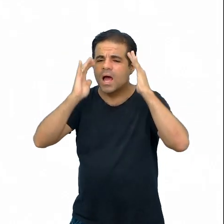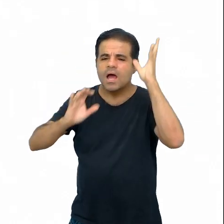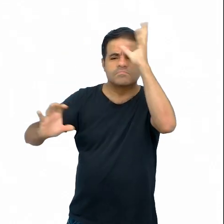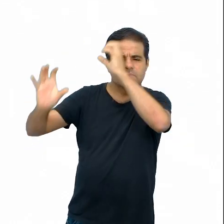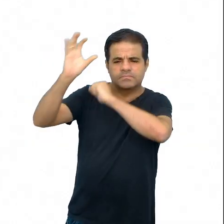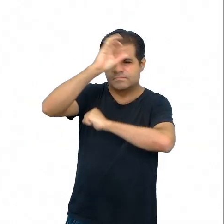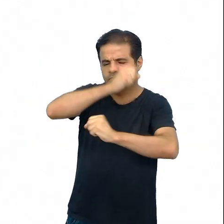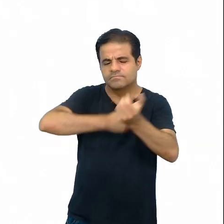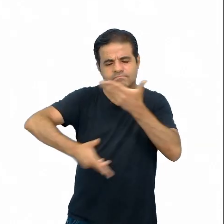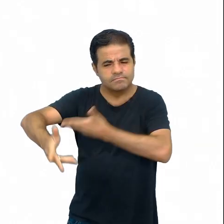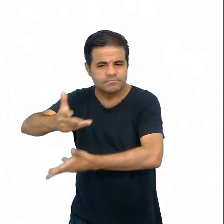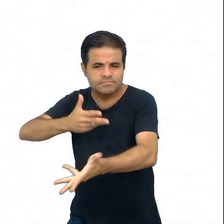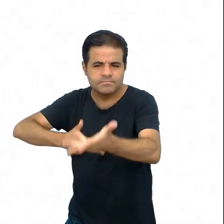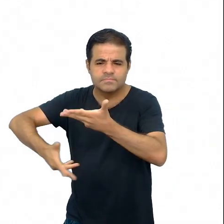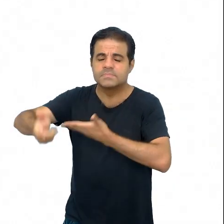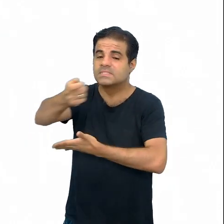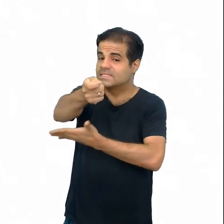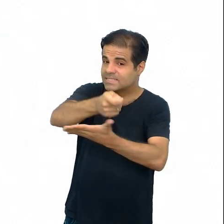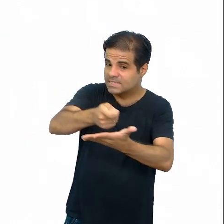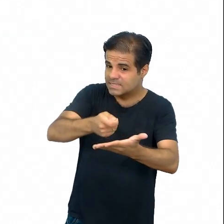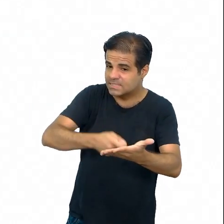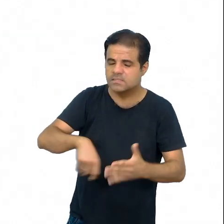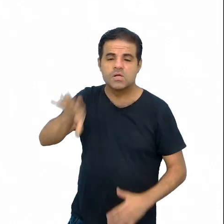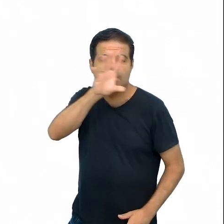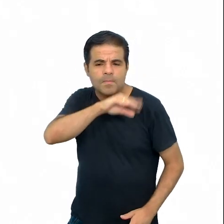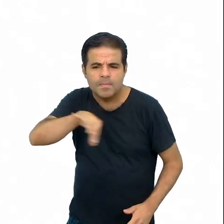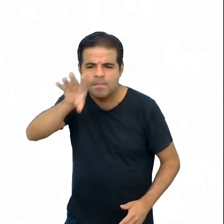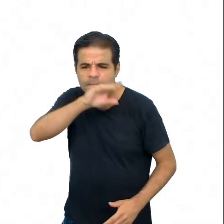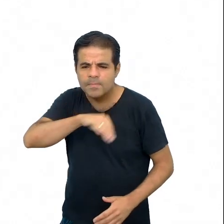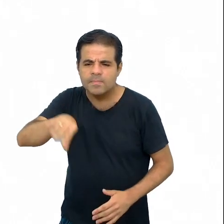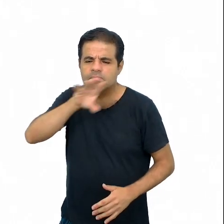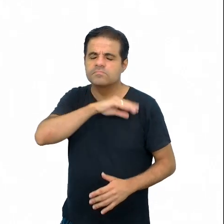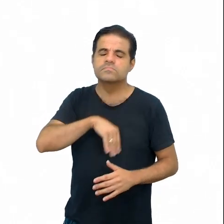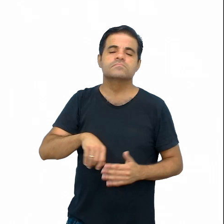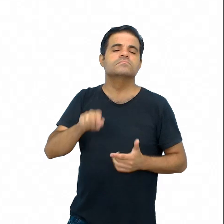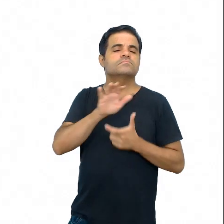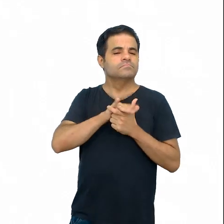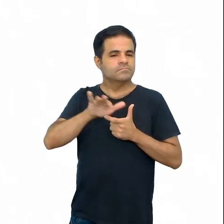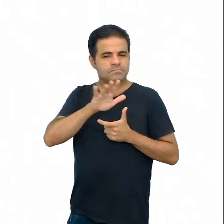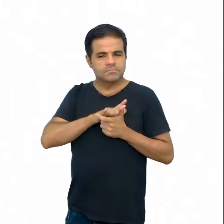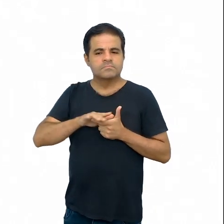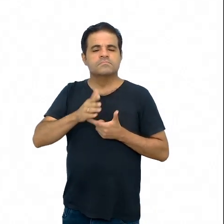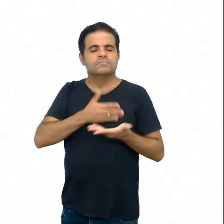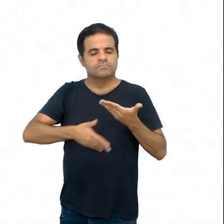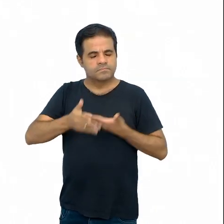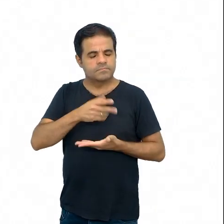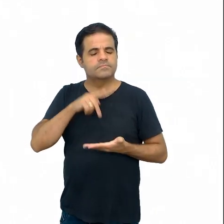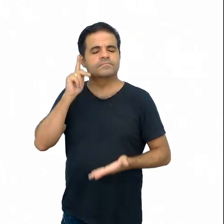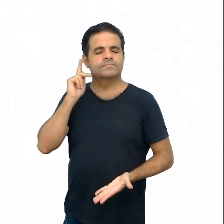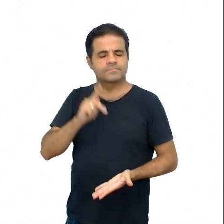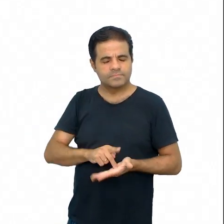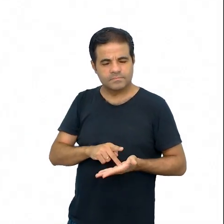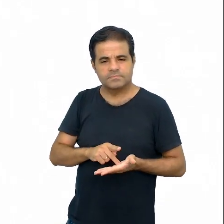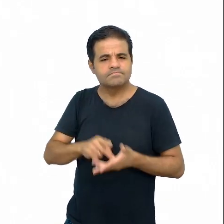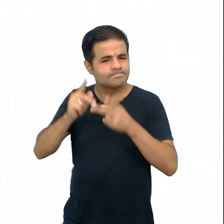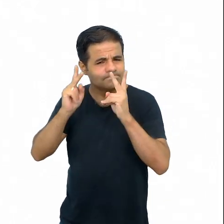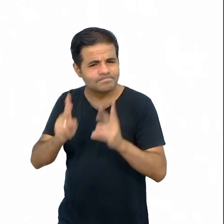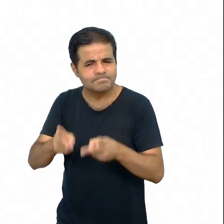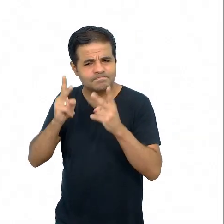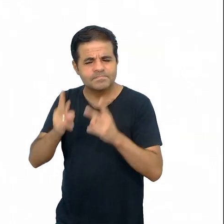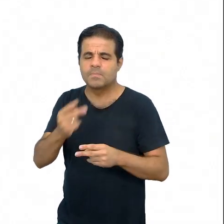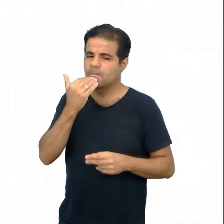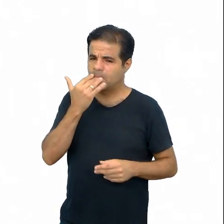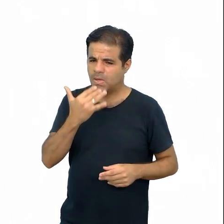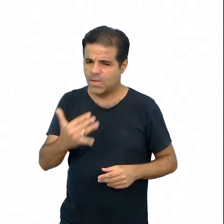em relação à escrita e à oralidade. Então, a oralidade e o letramento são realizações enunciativas da mesma